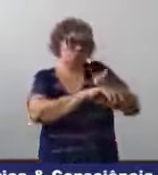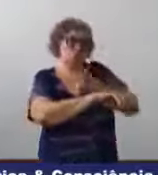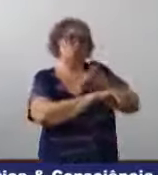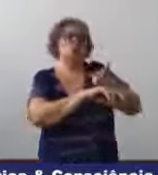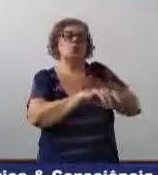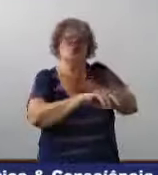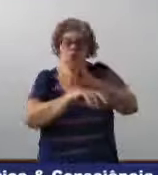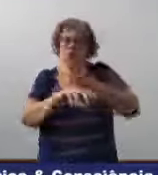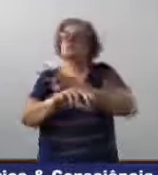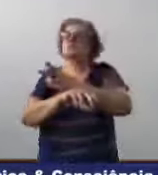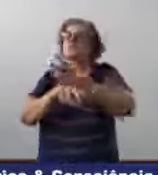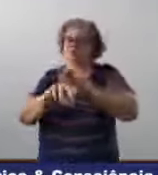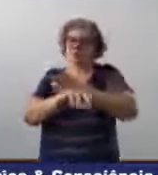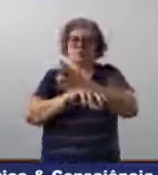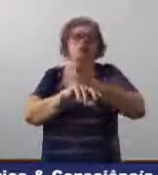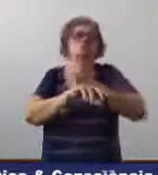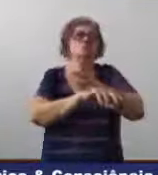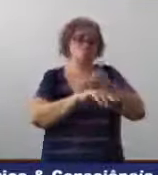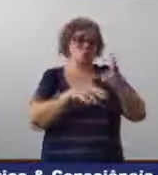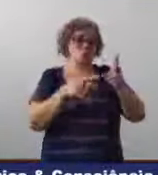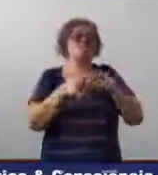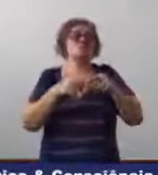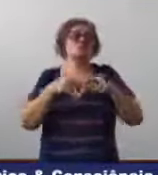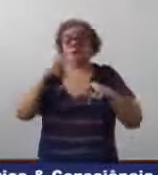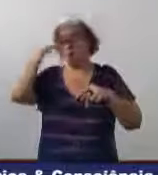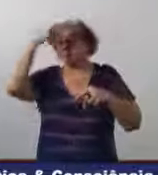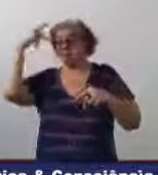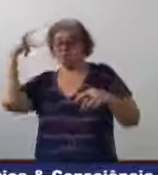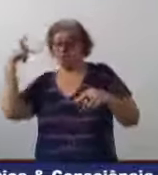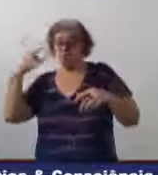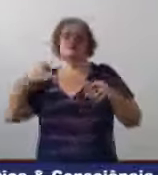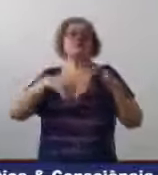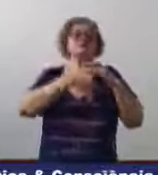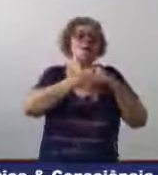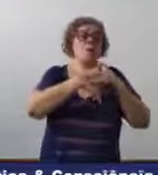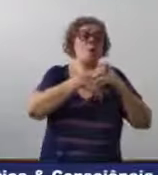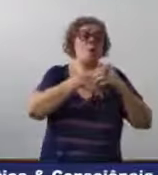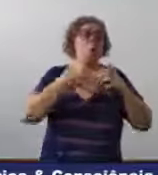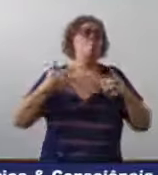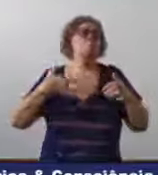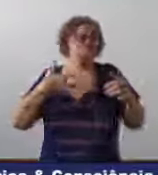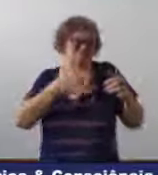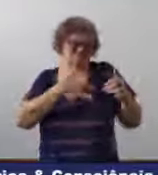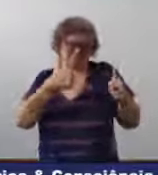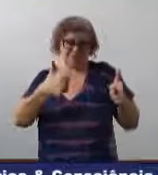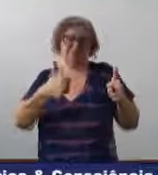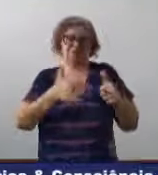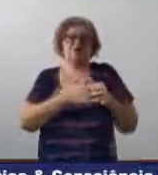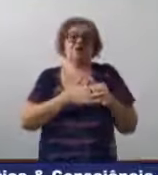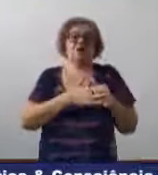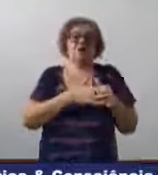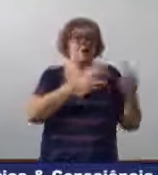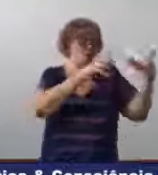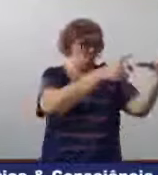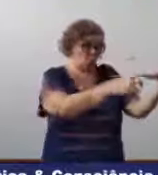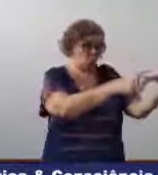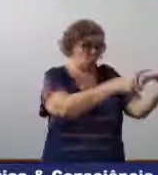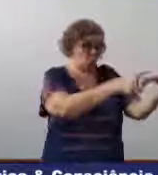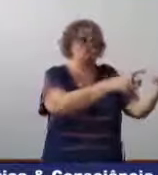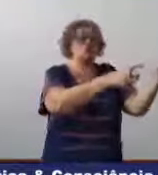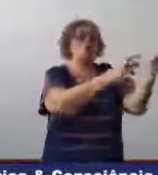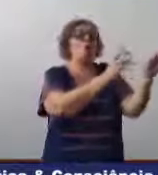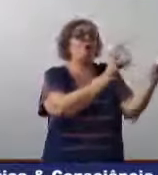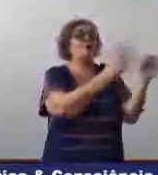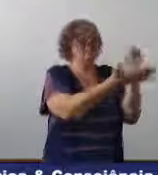procuram-se pacientes que são divididos em dois grupos. Um grupo recebe só aquela pílulazinha de farinha e